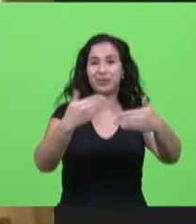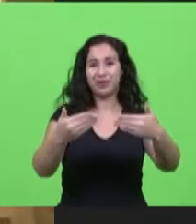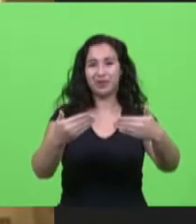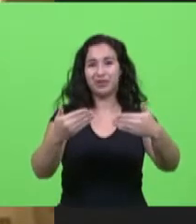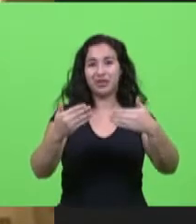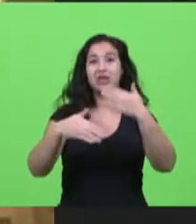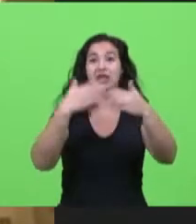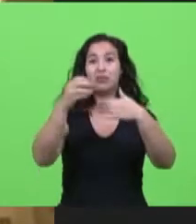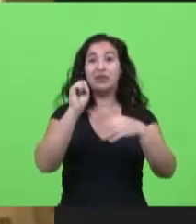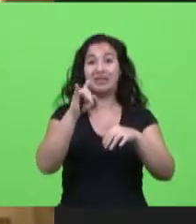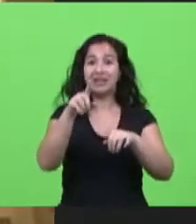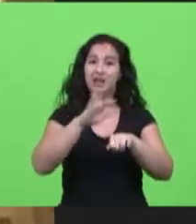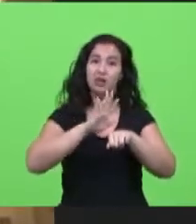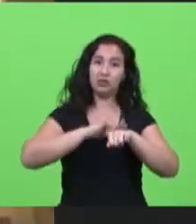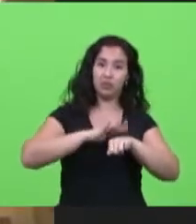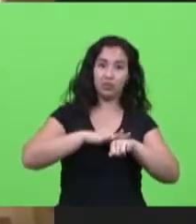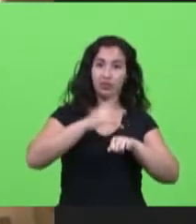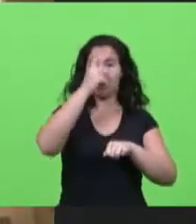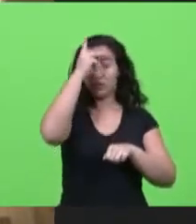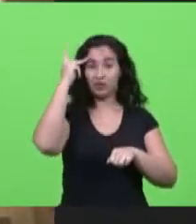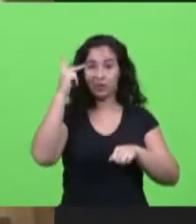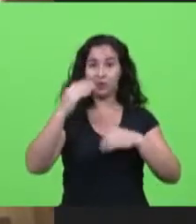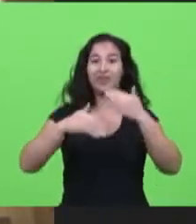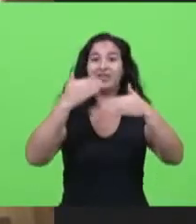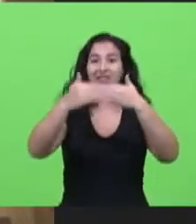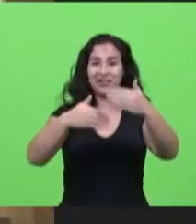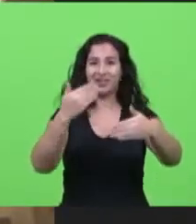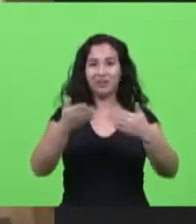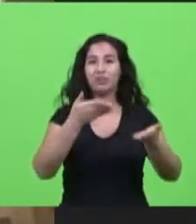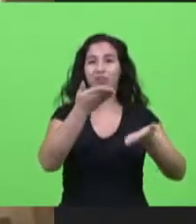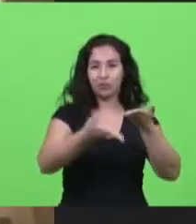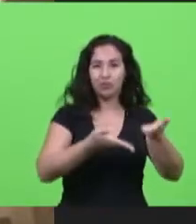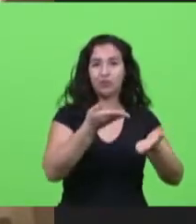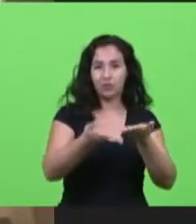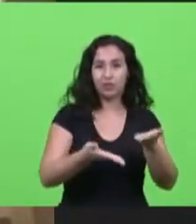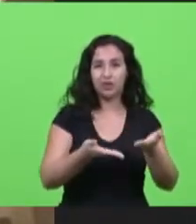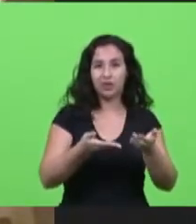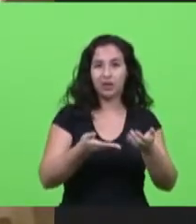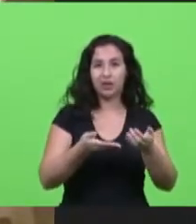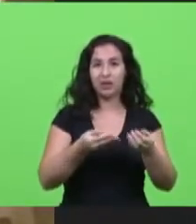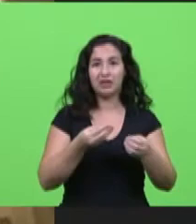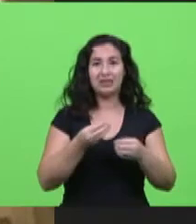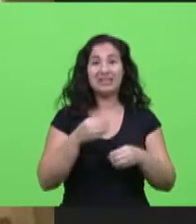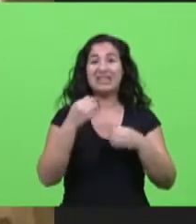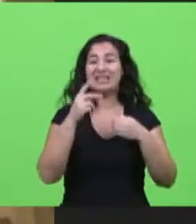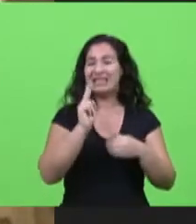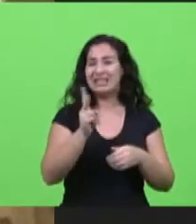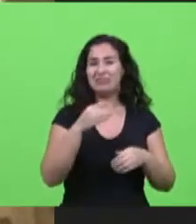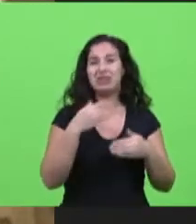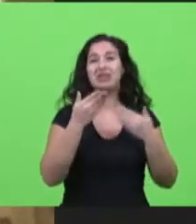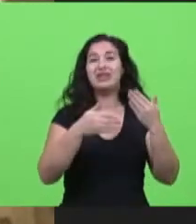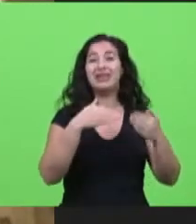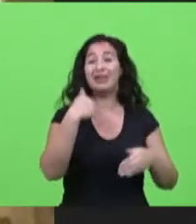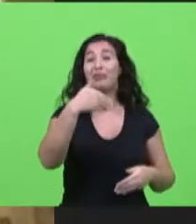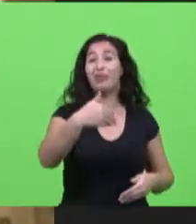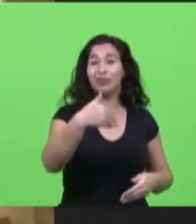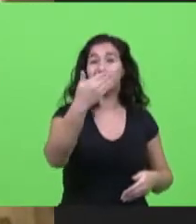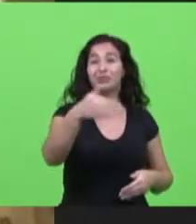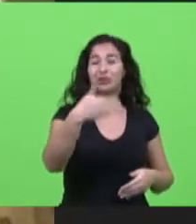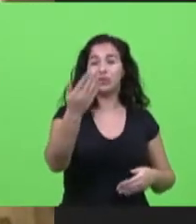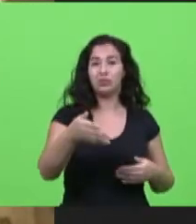pós. Nós vamos tratar a pessoa com medicamento, nós vamos tratar a pessoa, cuidar da pessoa, sempre no pós. E nós gostaríamos que fosse no